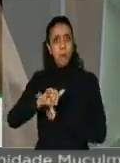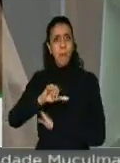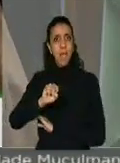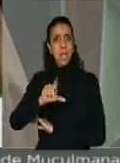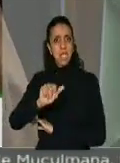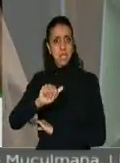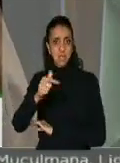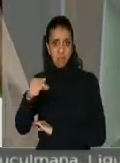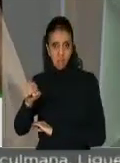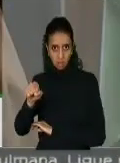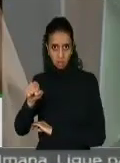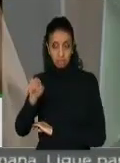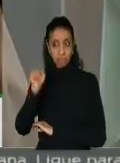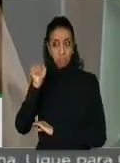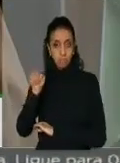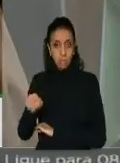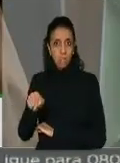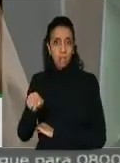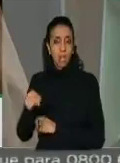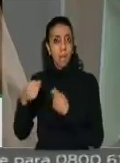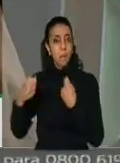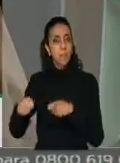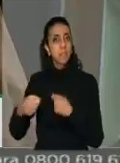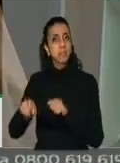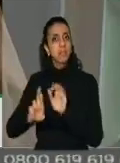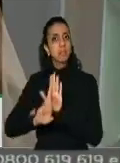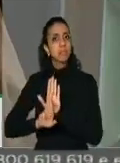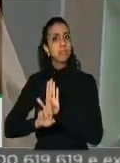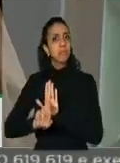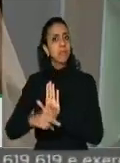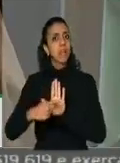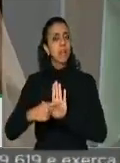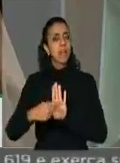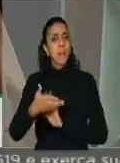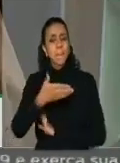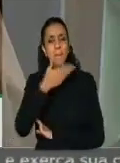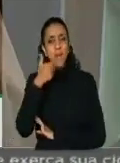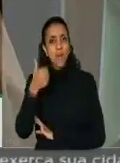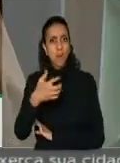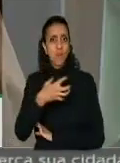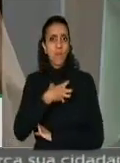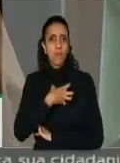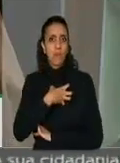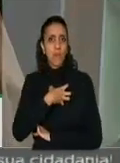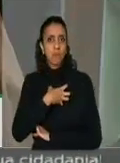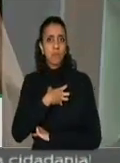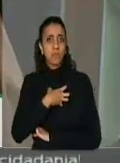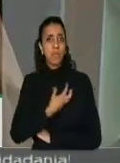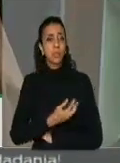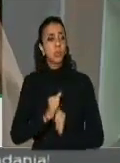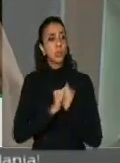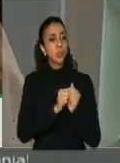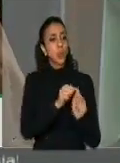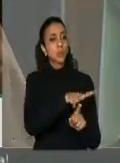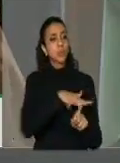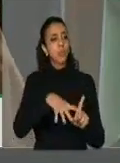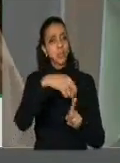que merece ser representada da sua melhor maneira entre a sociedade